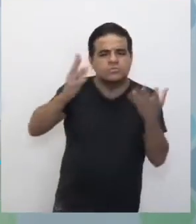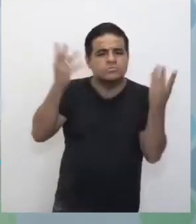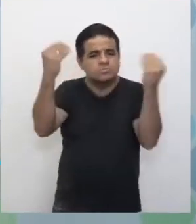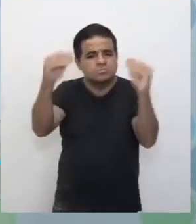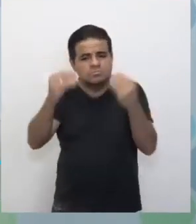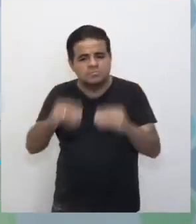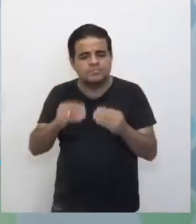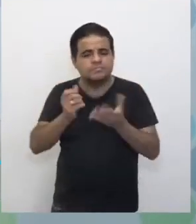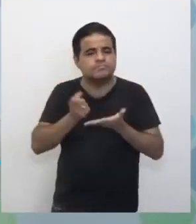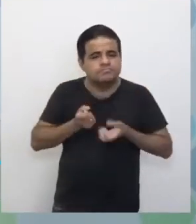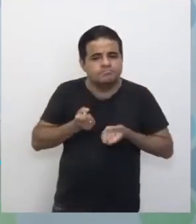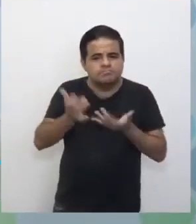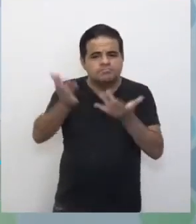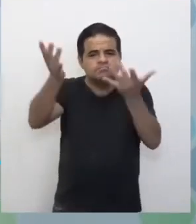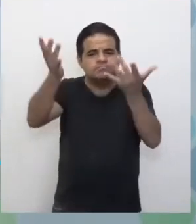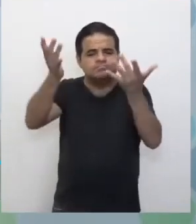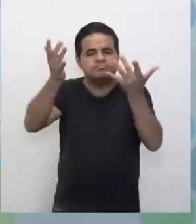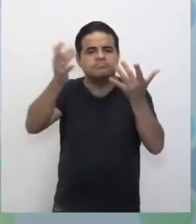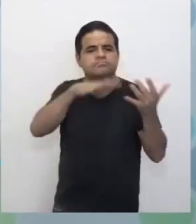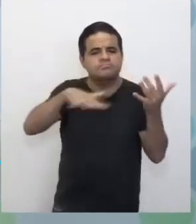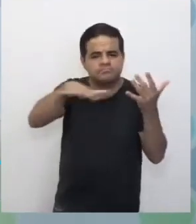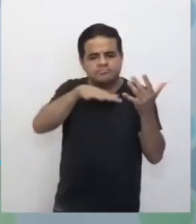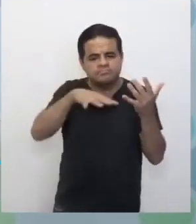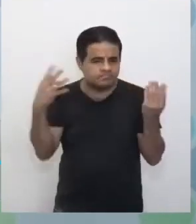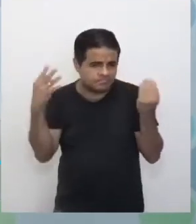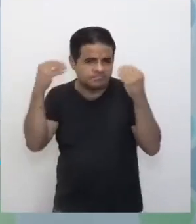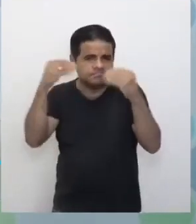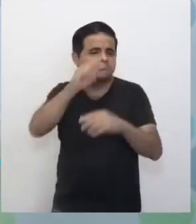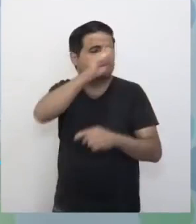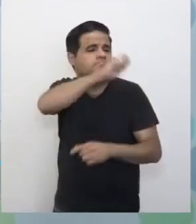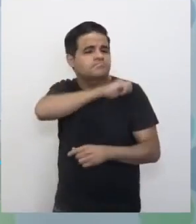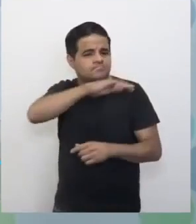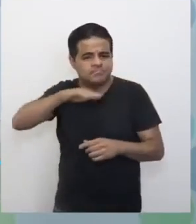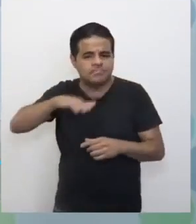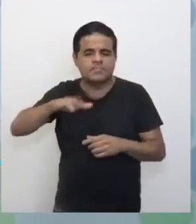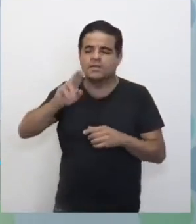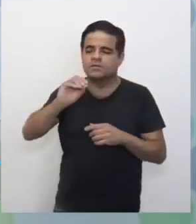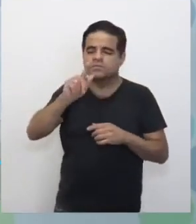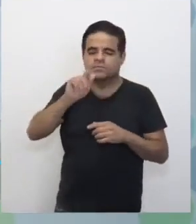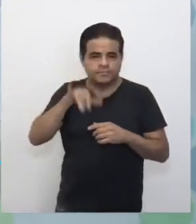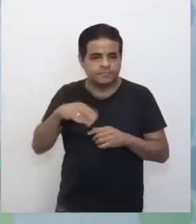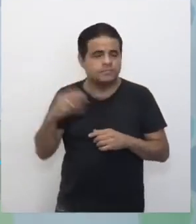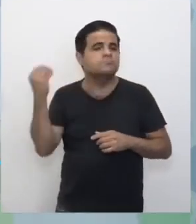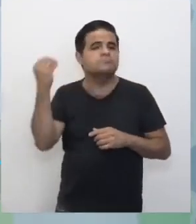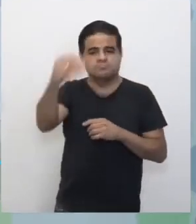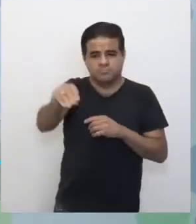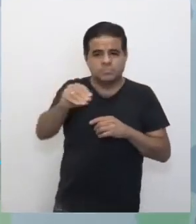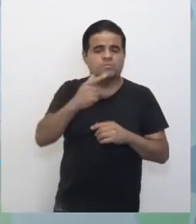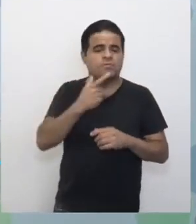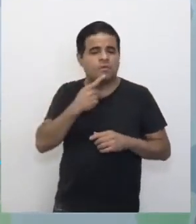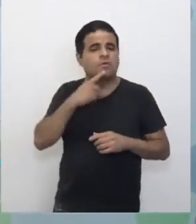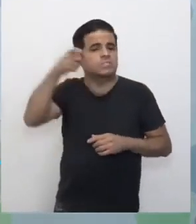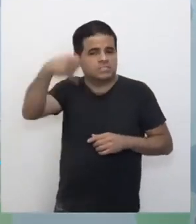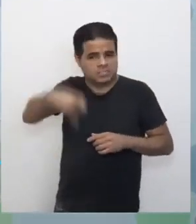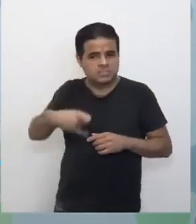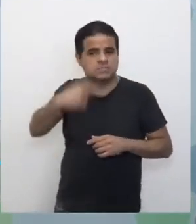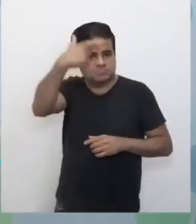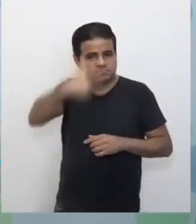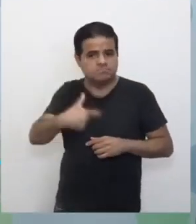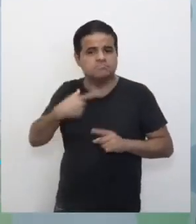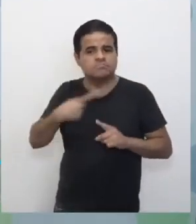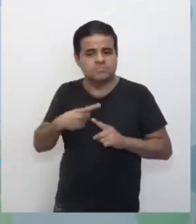não argumentaram, só colocaram essa questão. O aluno Rogério, da professora Leila, coloca assim, sim, porque